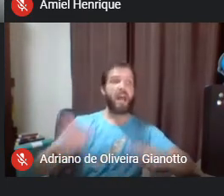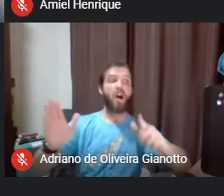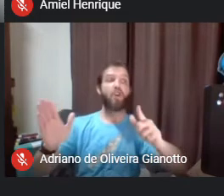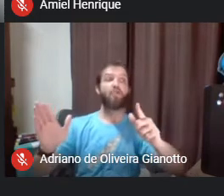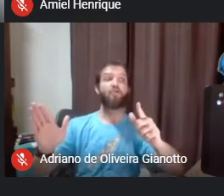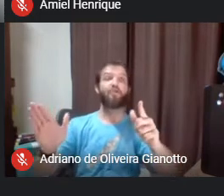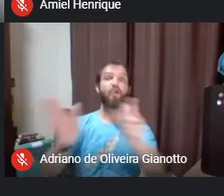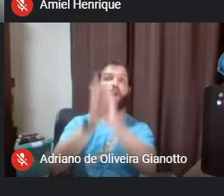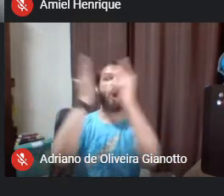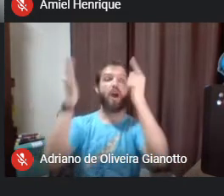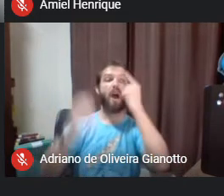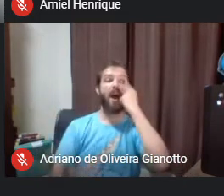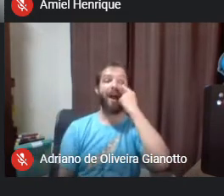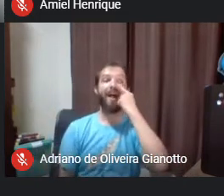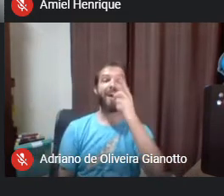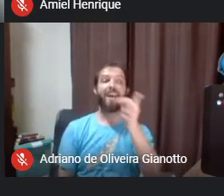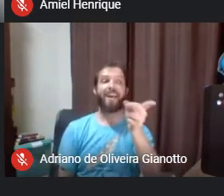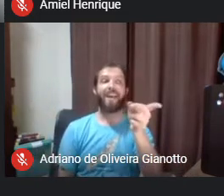opressão.